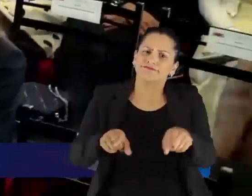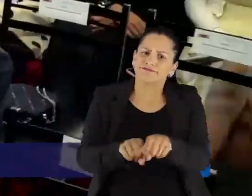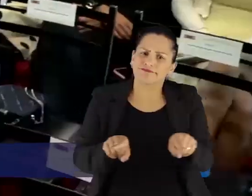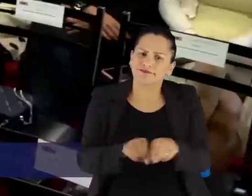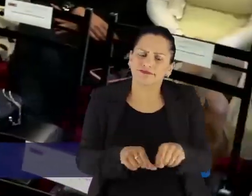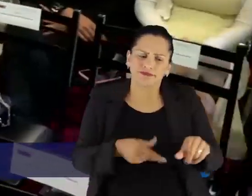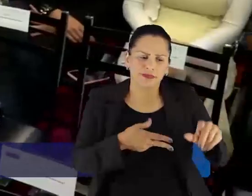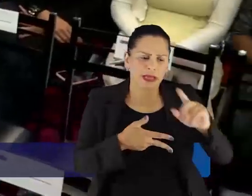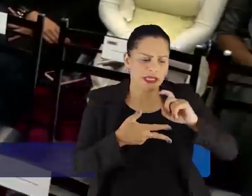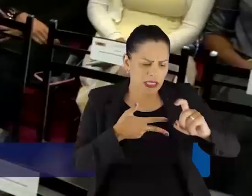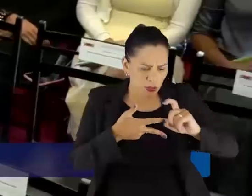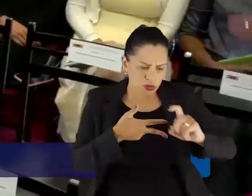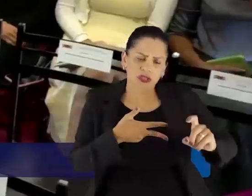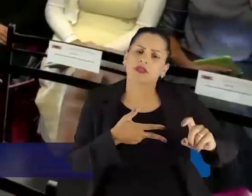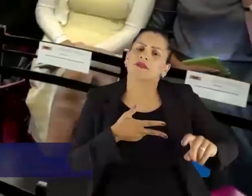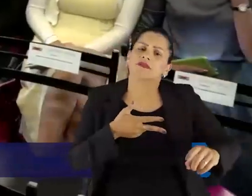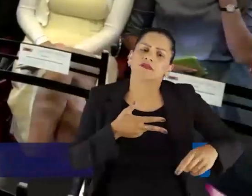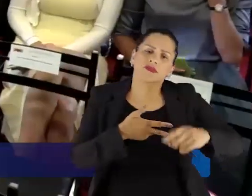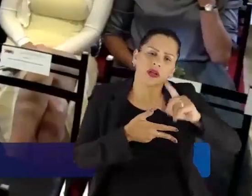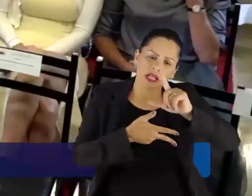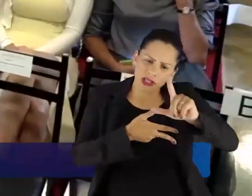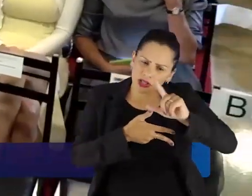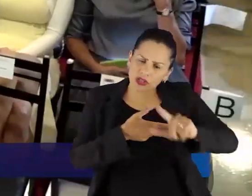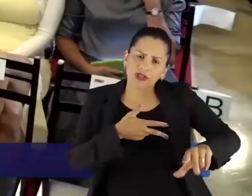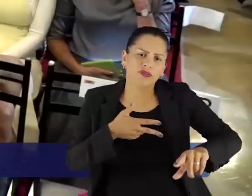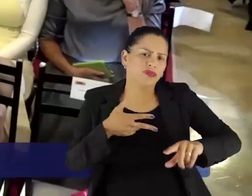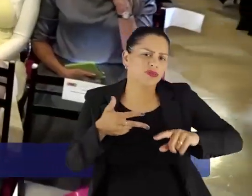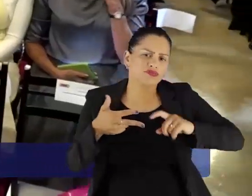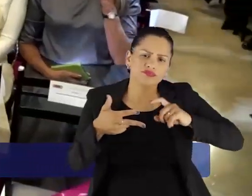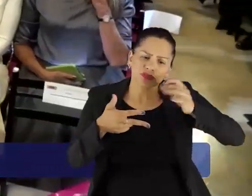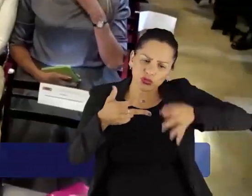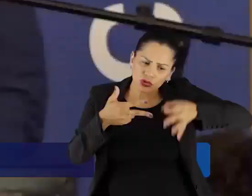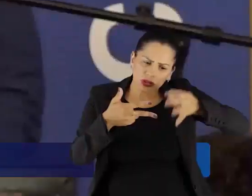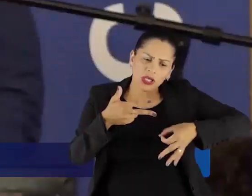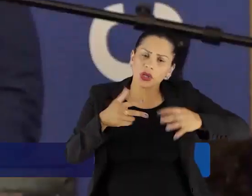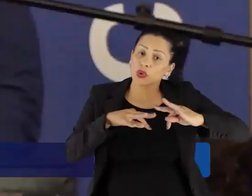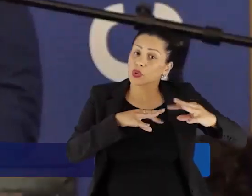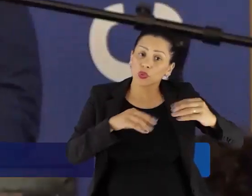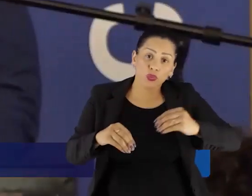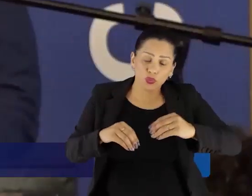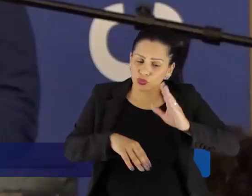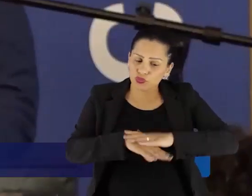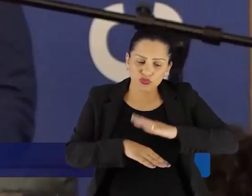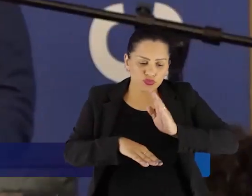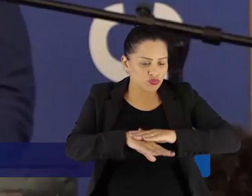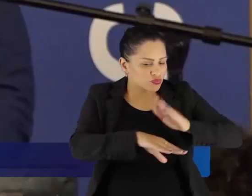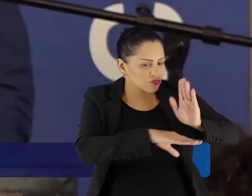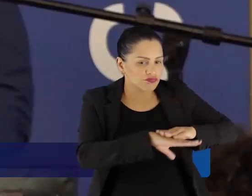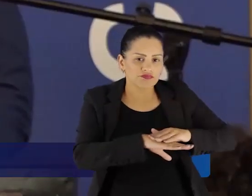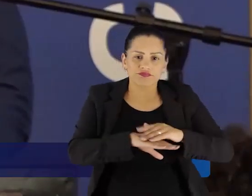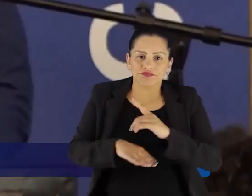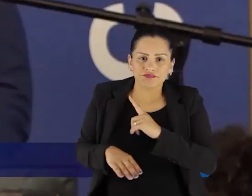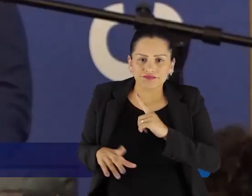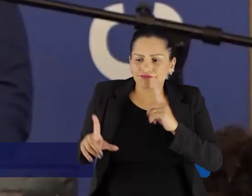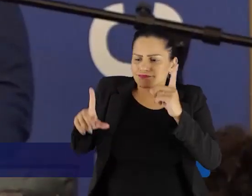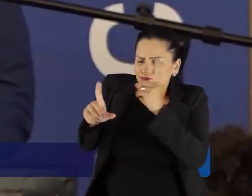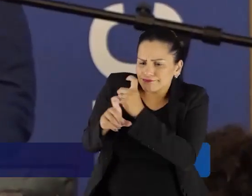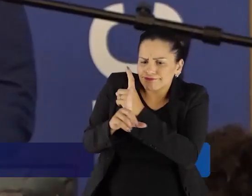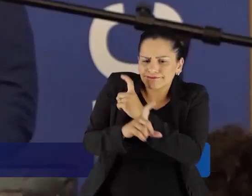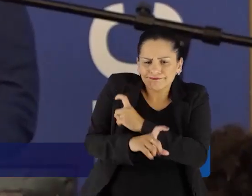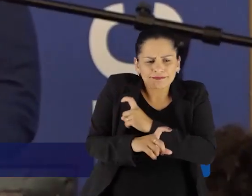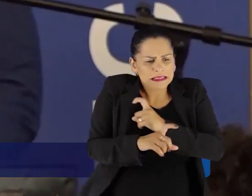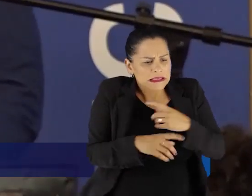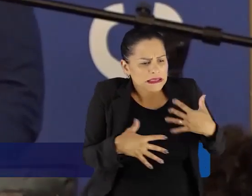executivos por isso não as funcionando que o legislativo continuasse funcionando da dificuldade nós conseguimos fazer